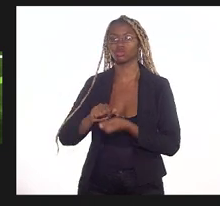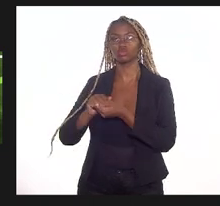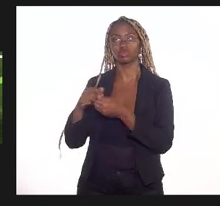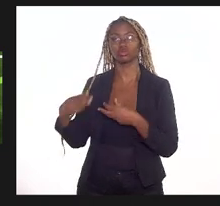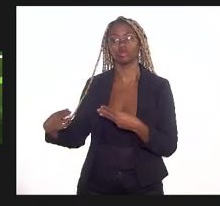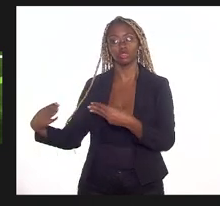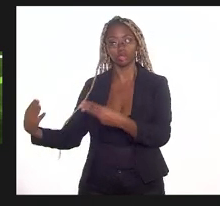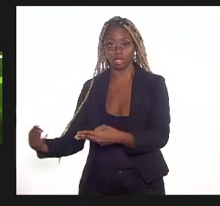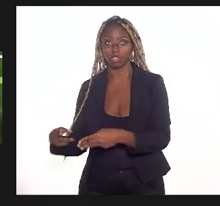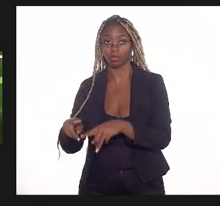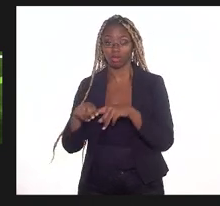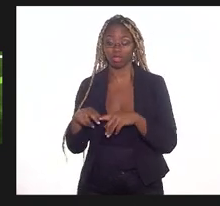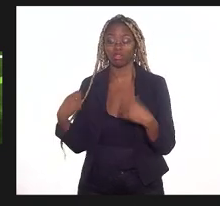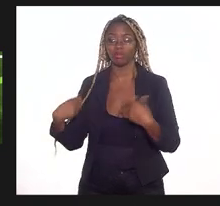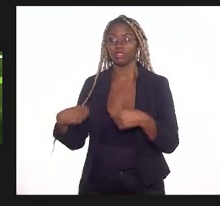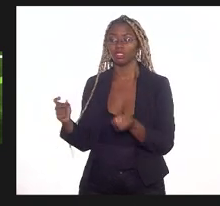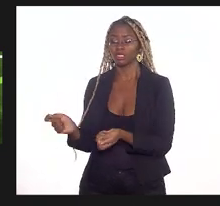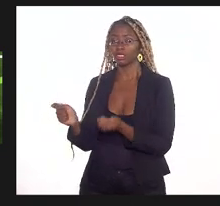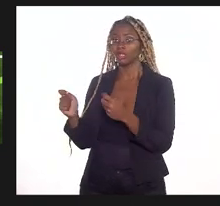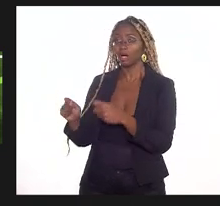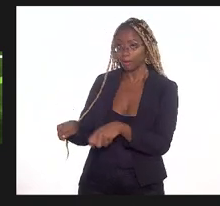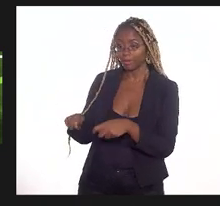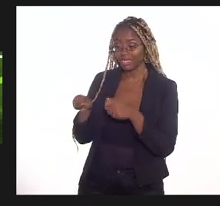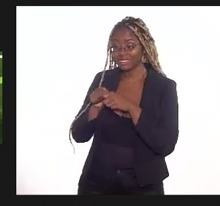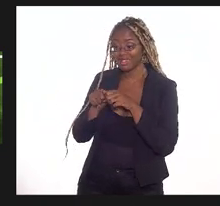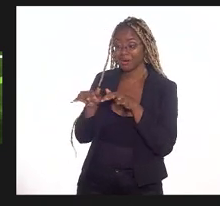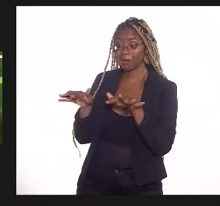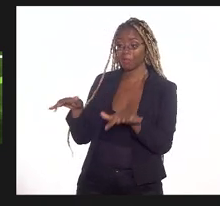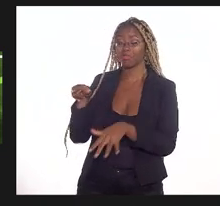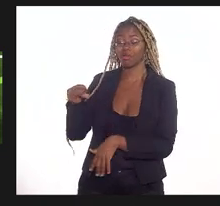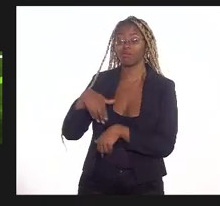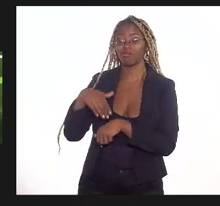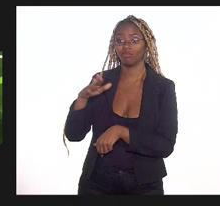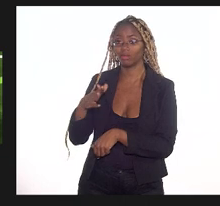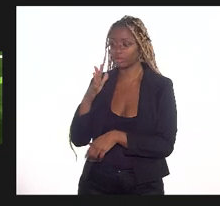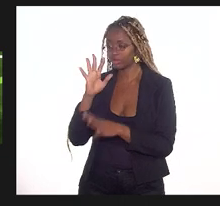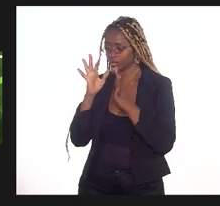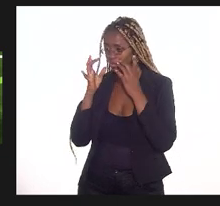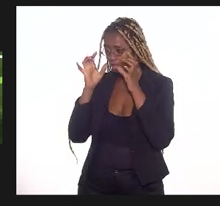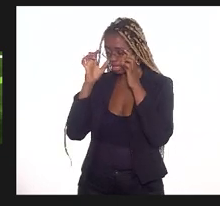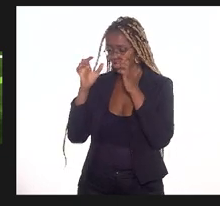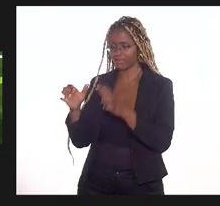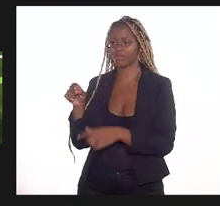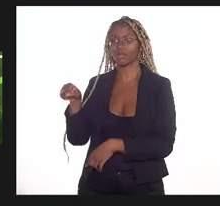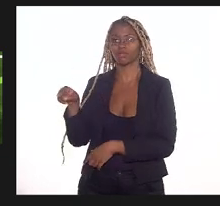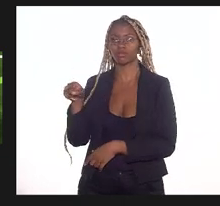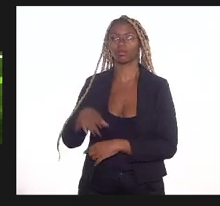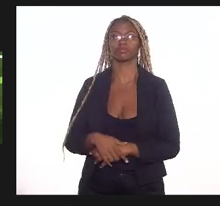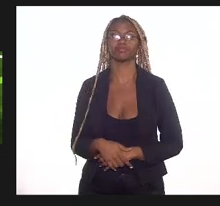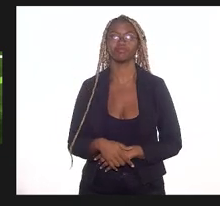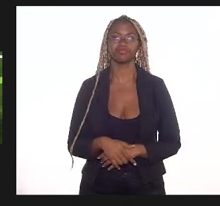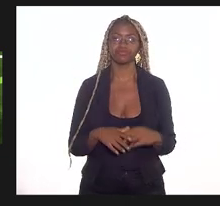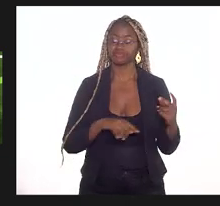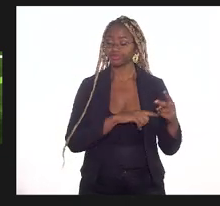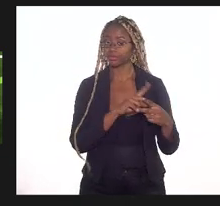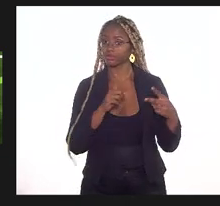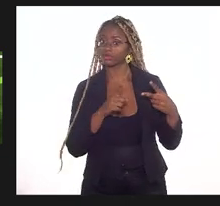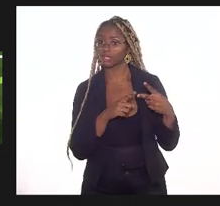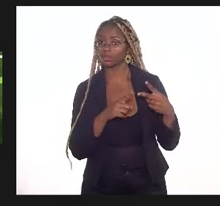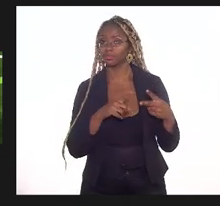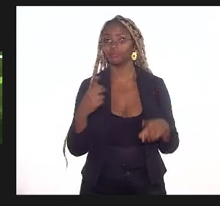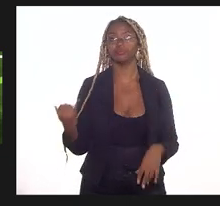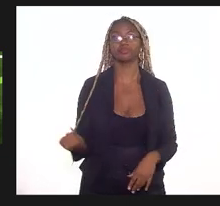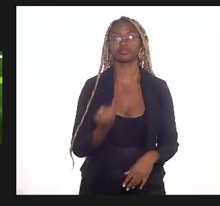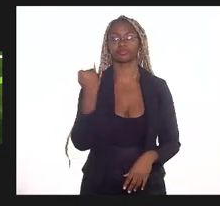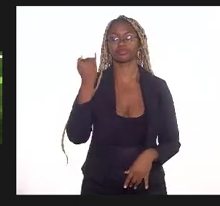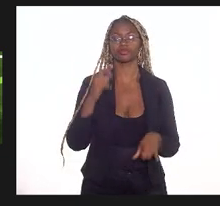receber recurso para ampliar o seu atendimento. Então, isso é um outro passo. O outro passo, que é um passo importante,